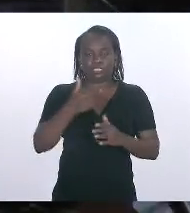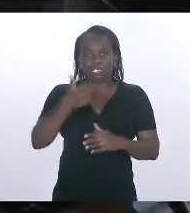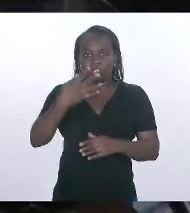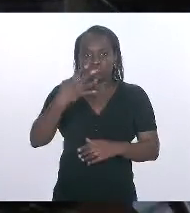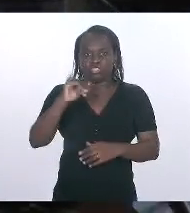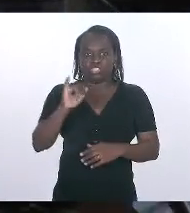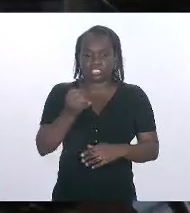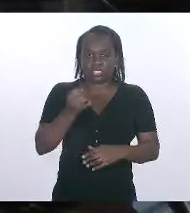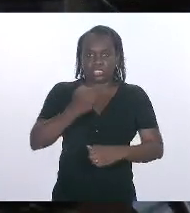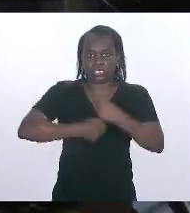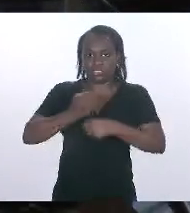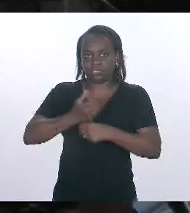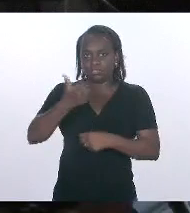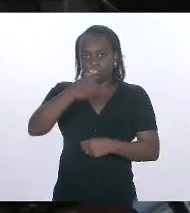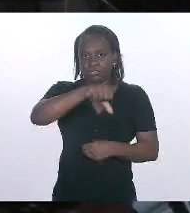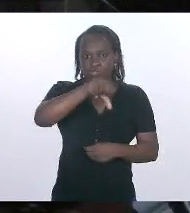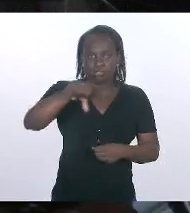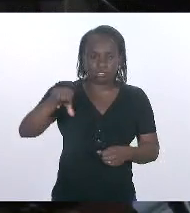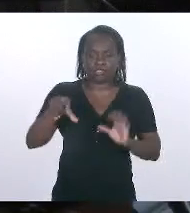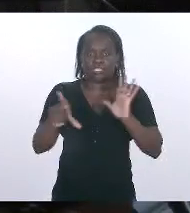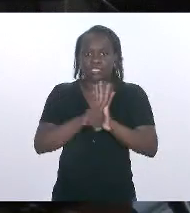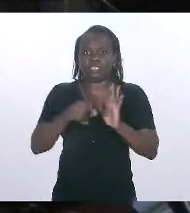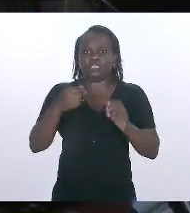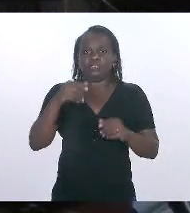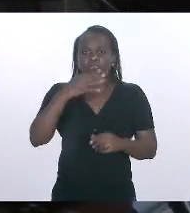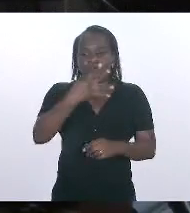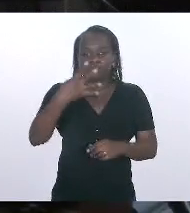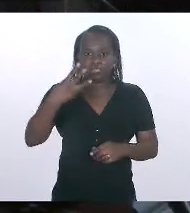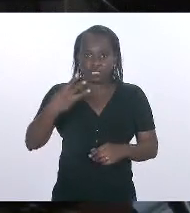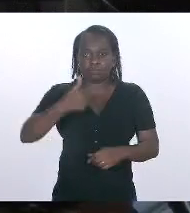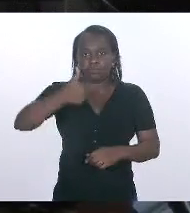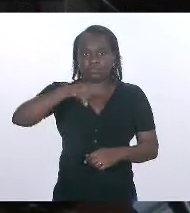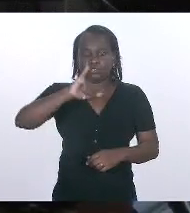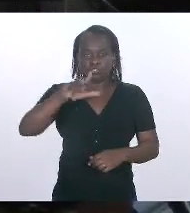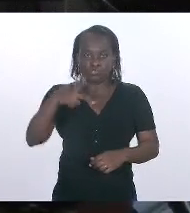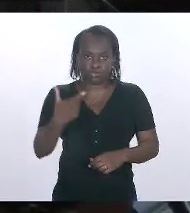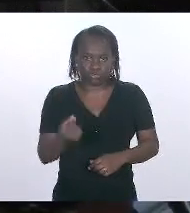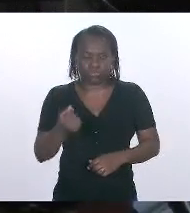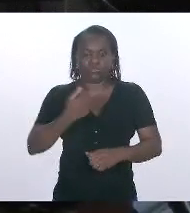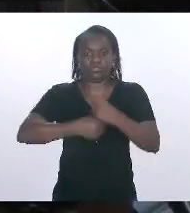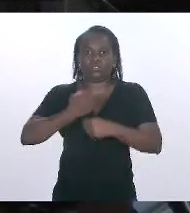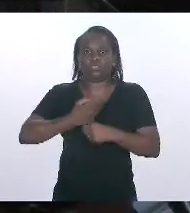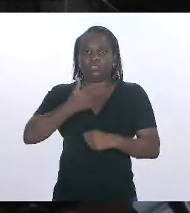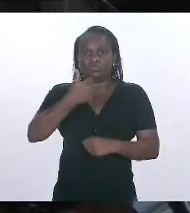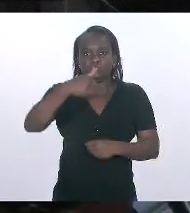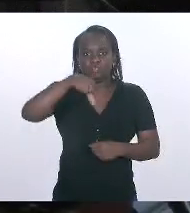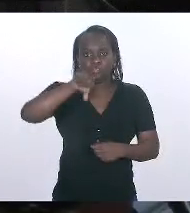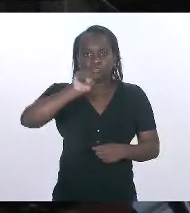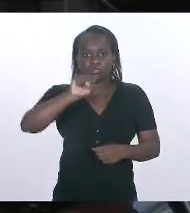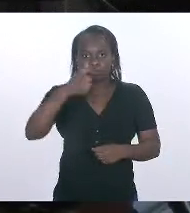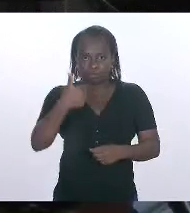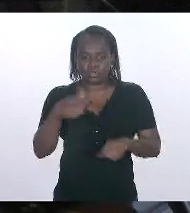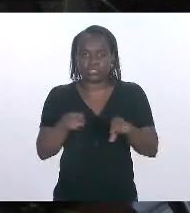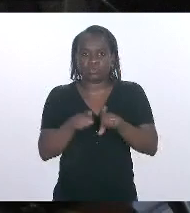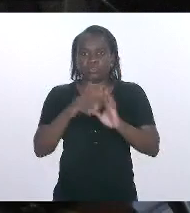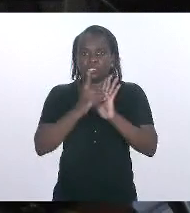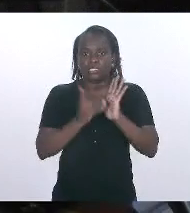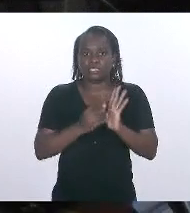de 99, de acordo com a Lei 443, de 1º de julho de 1981 e do